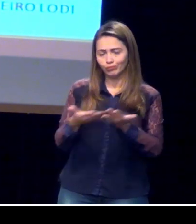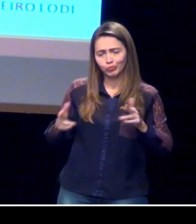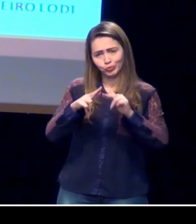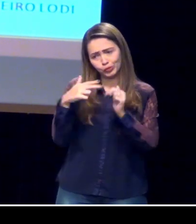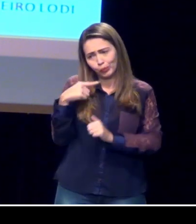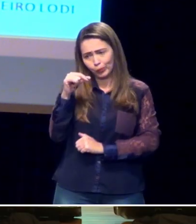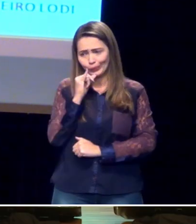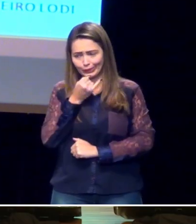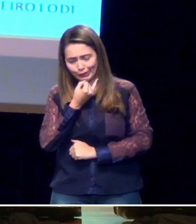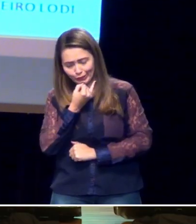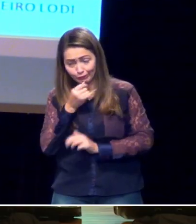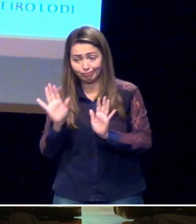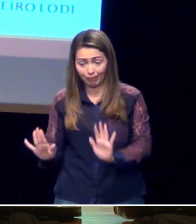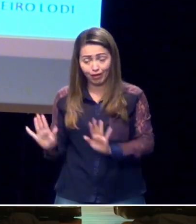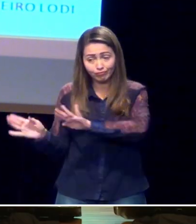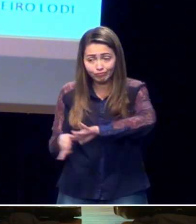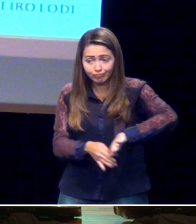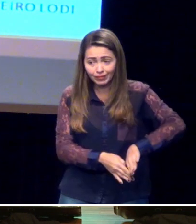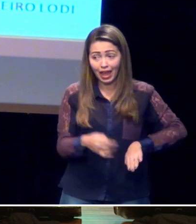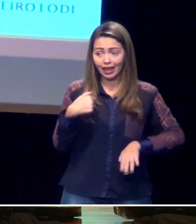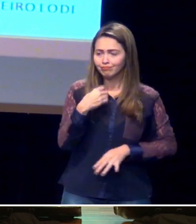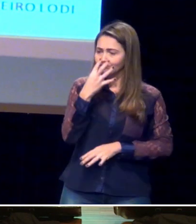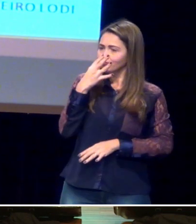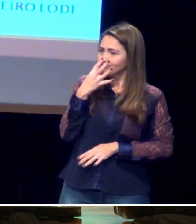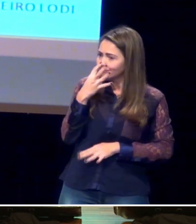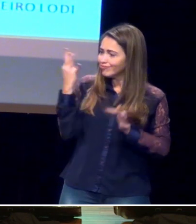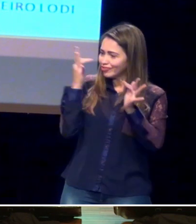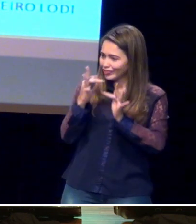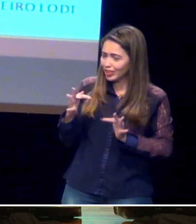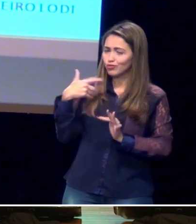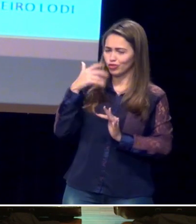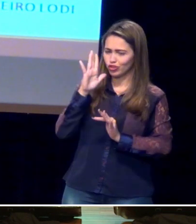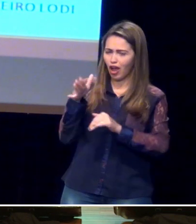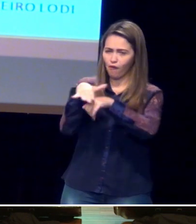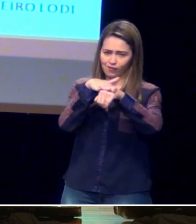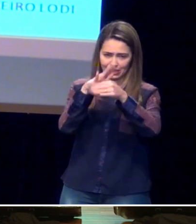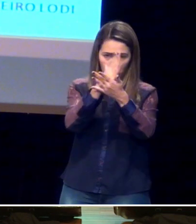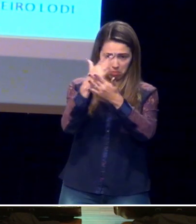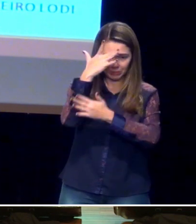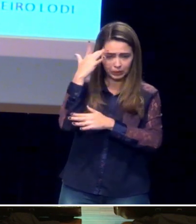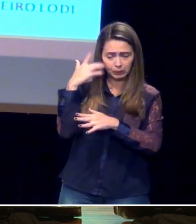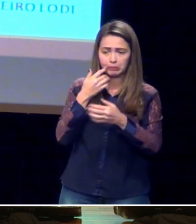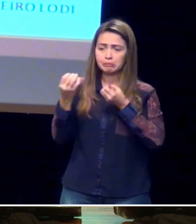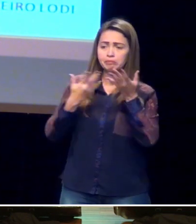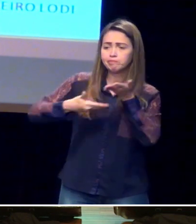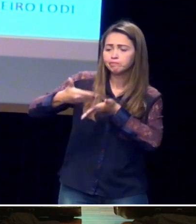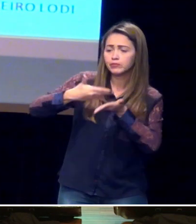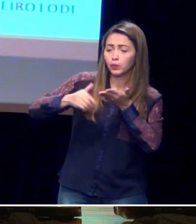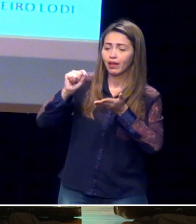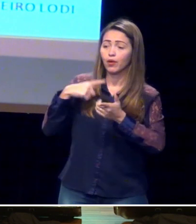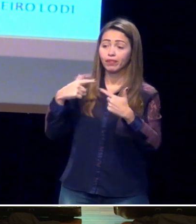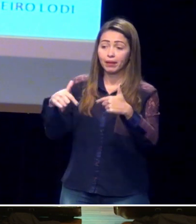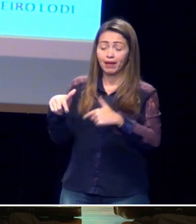lado triste. Por outro lado do encantamento, eu já comentei isso com algumas pessoas.